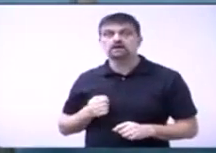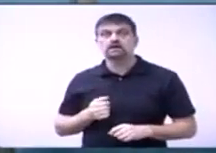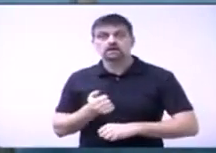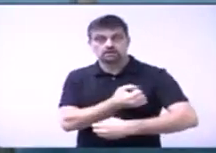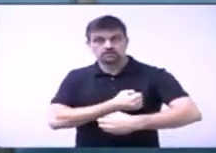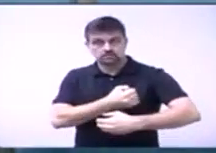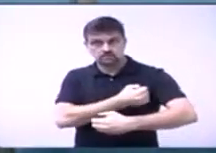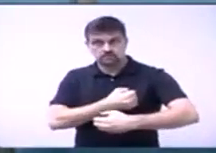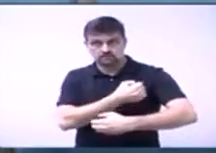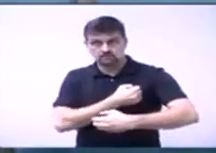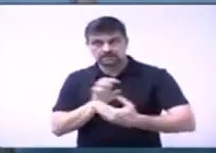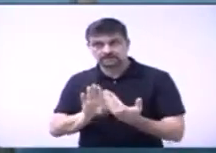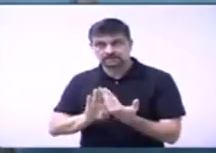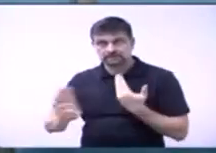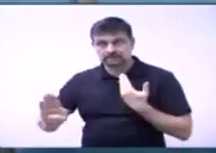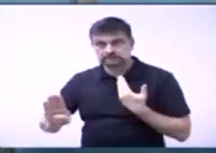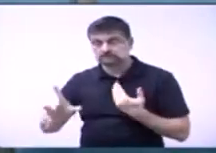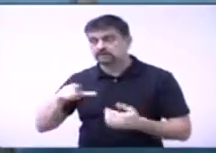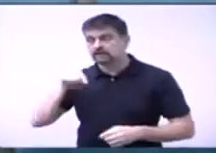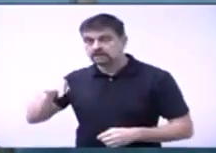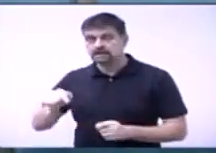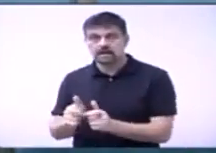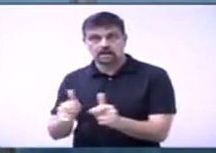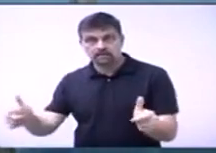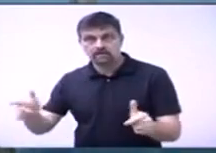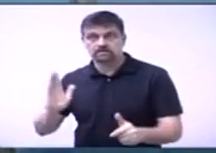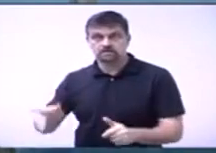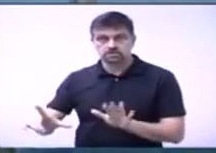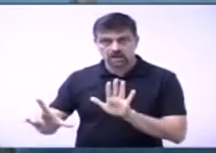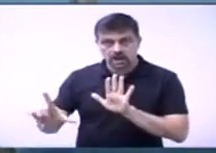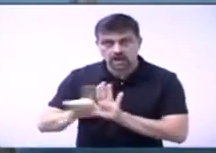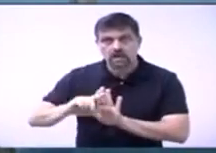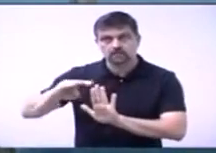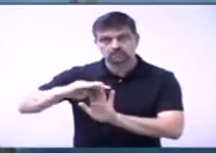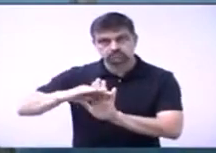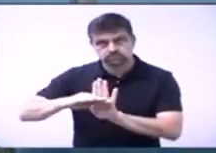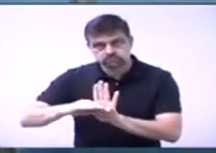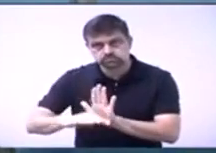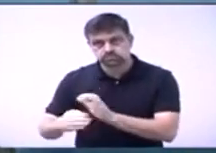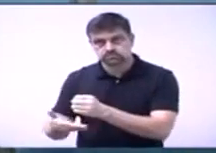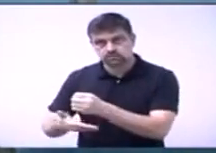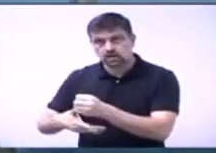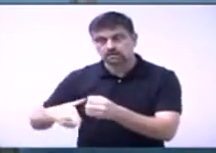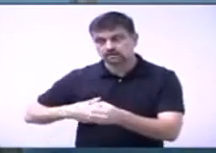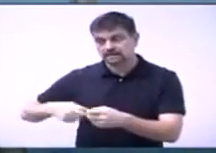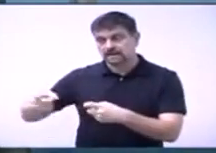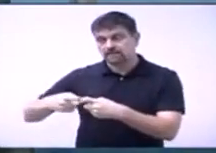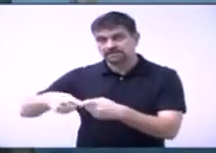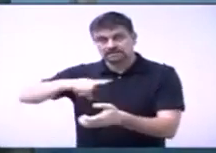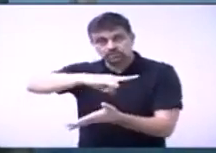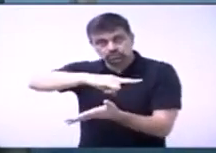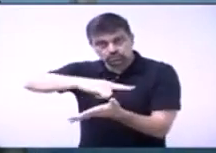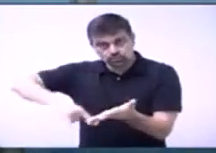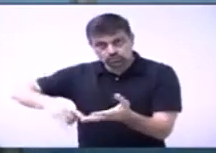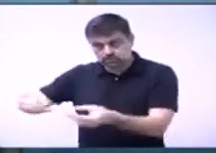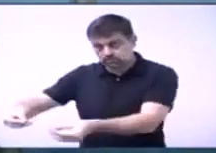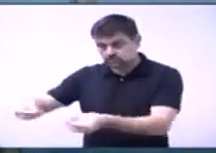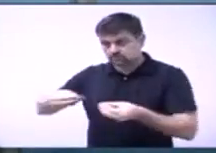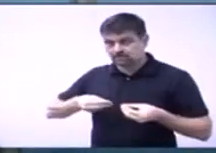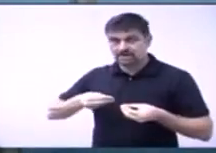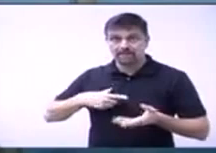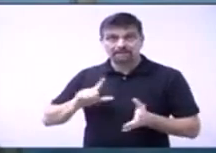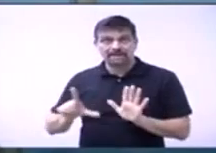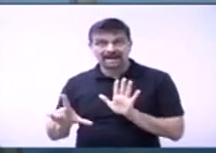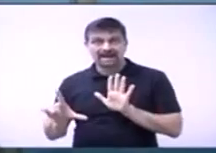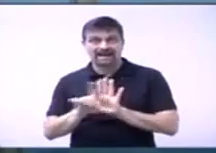afastados, na sua grande maioria, já têm o seu respaldo, tudo certinho, o respaldo médico. E, como ainda não há uma